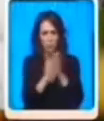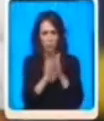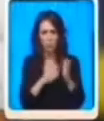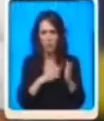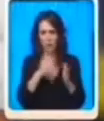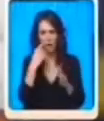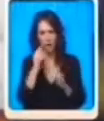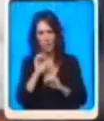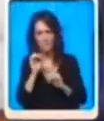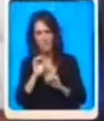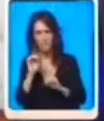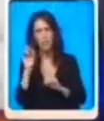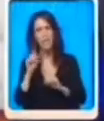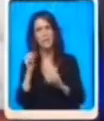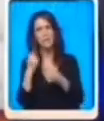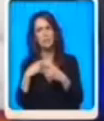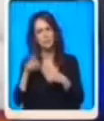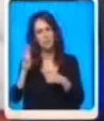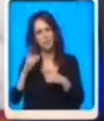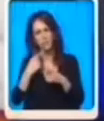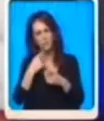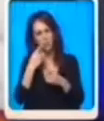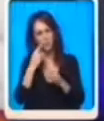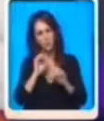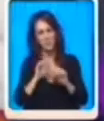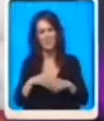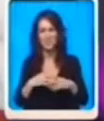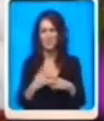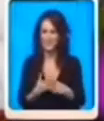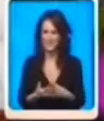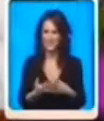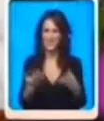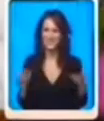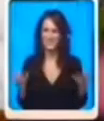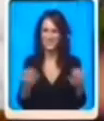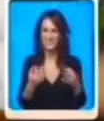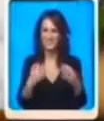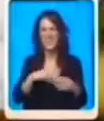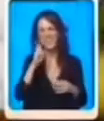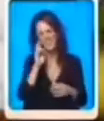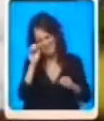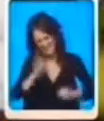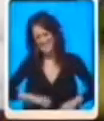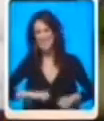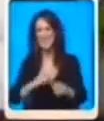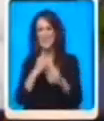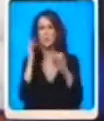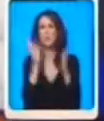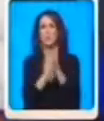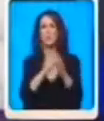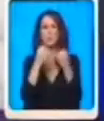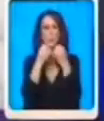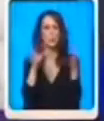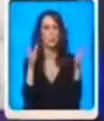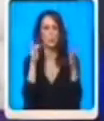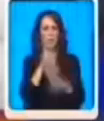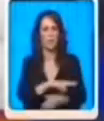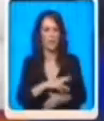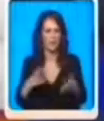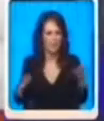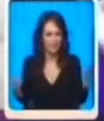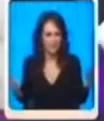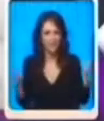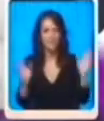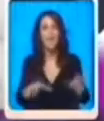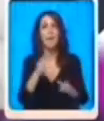canal, porque senão... Ah, olha, só olha... Eu via, claro que via, mas tudo, então... E como é que